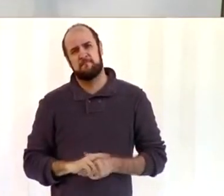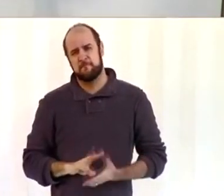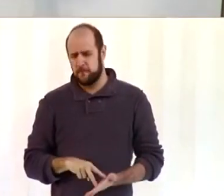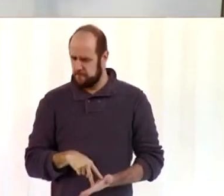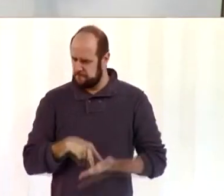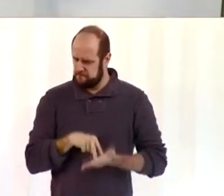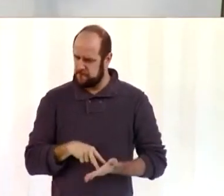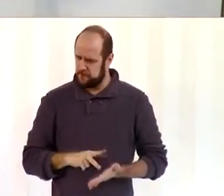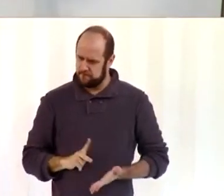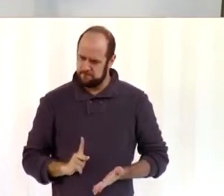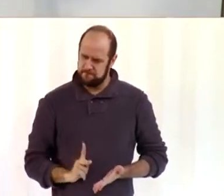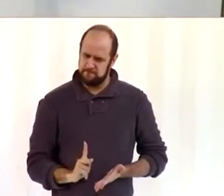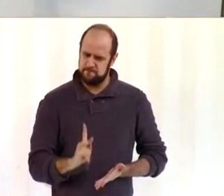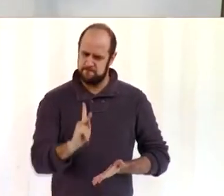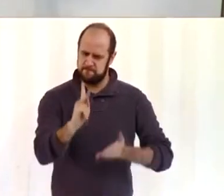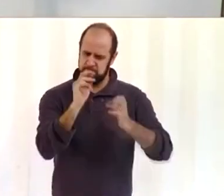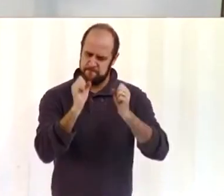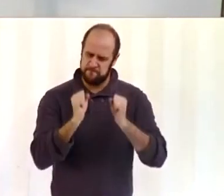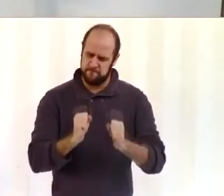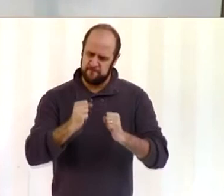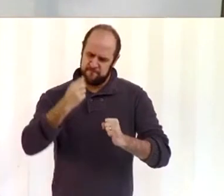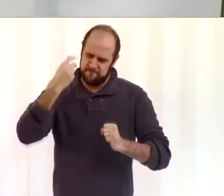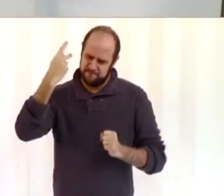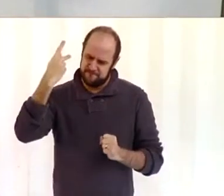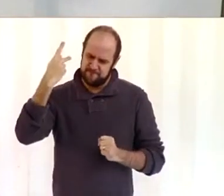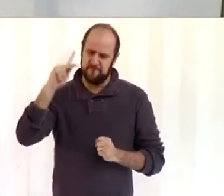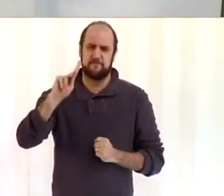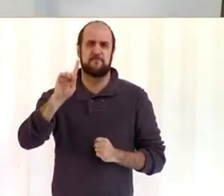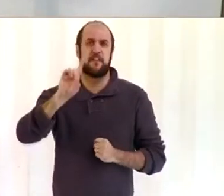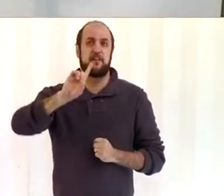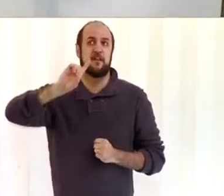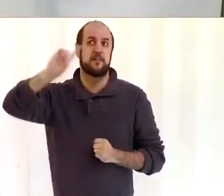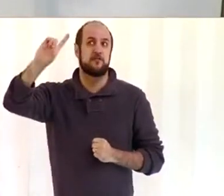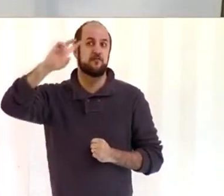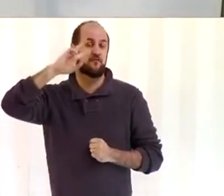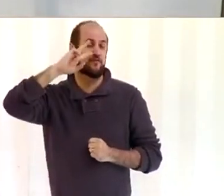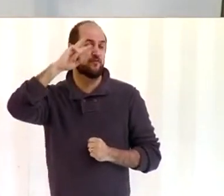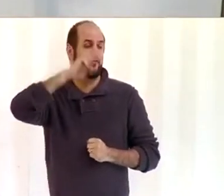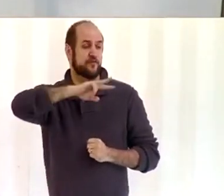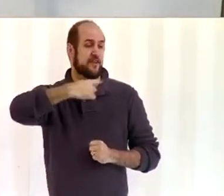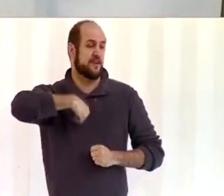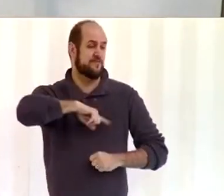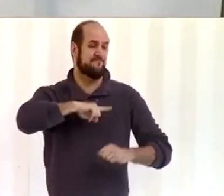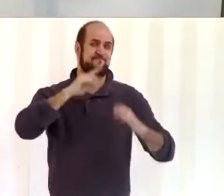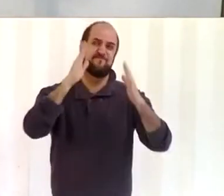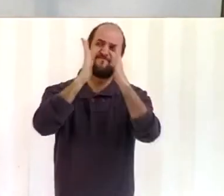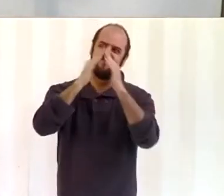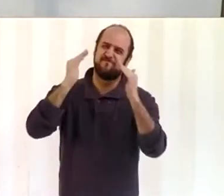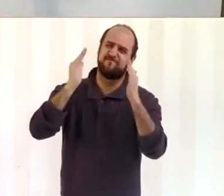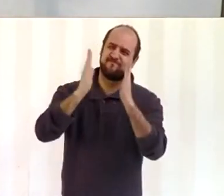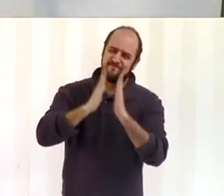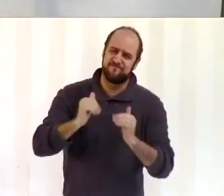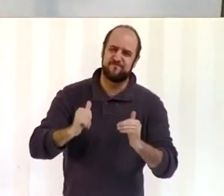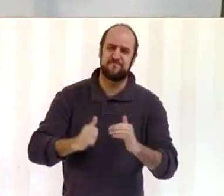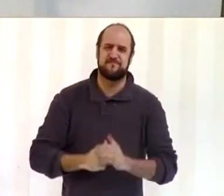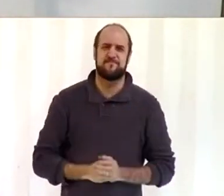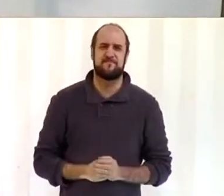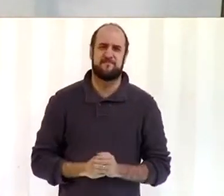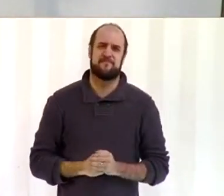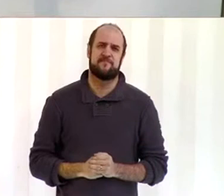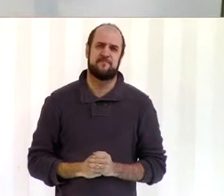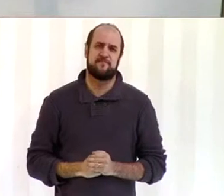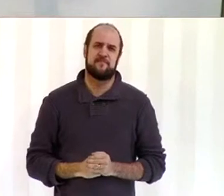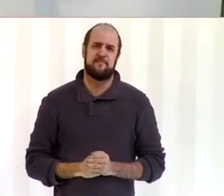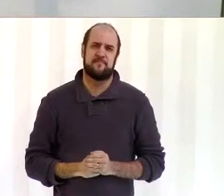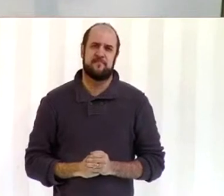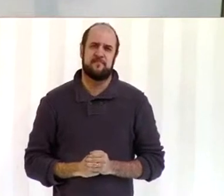Continuar confiando num Deus que ouve quando nós clamamos por Ele. Porque